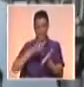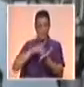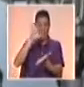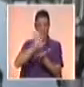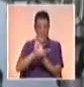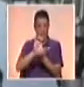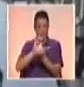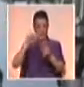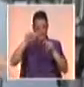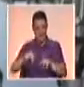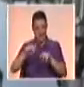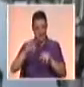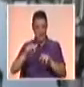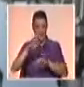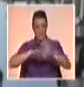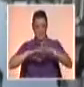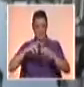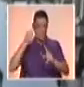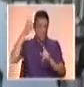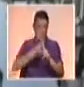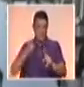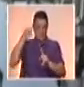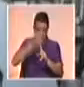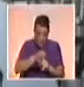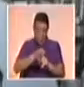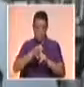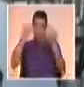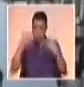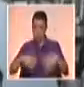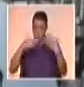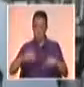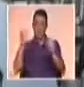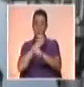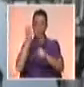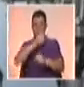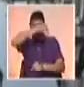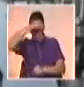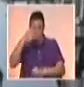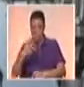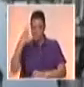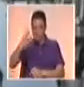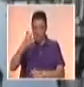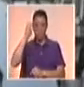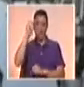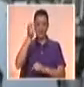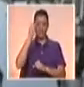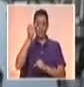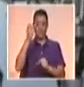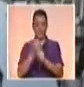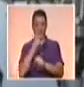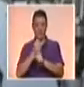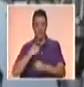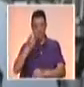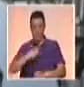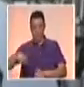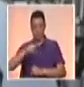Este dicionário foi um grande desafio, foi um desafio de trabalho árduo de 4 anos, porque nós tivemos